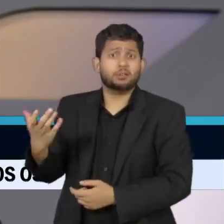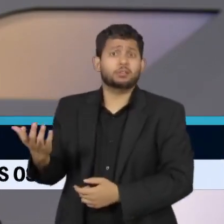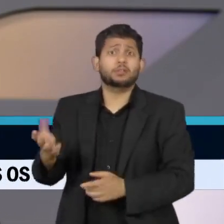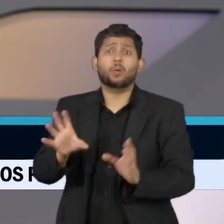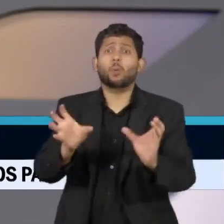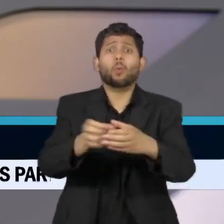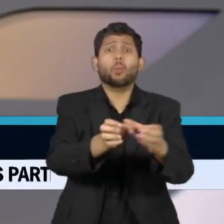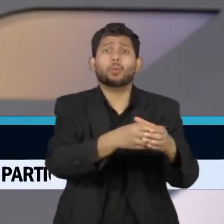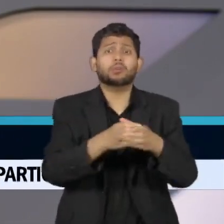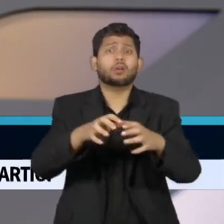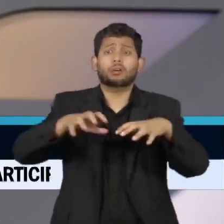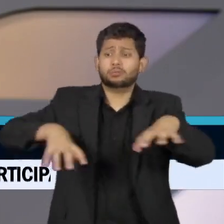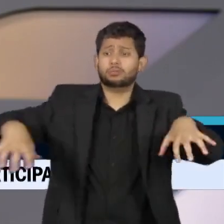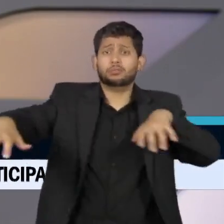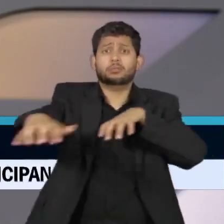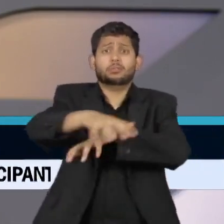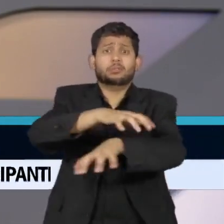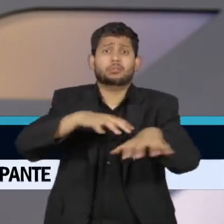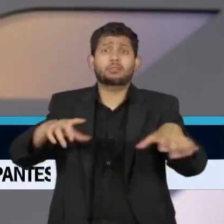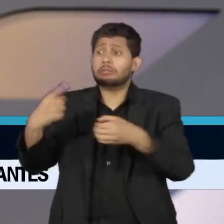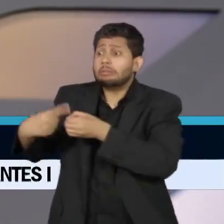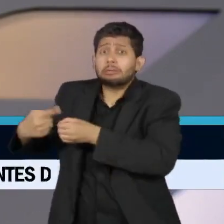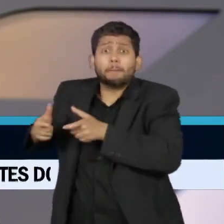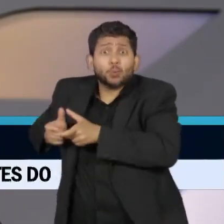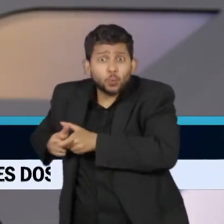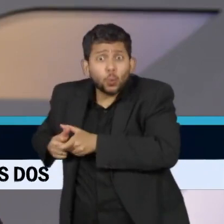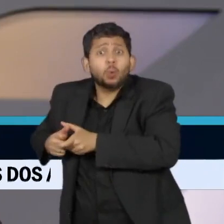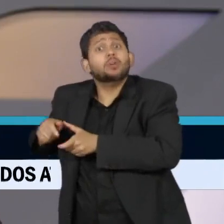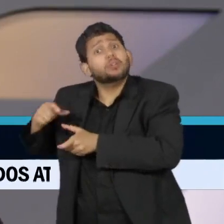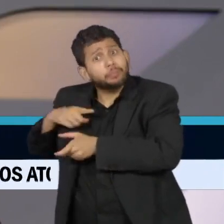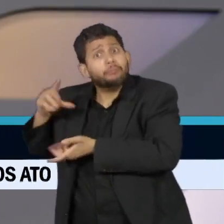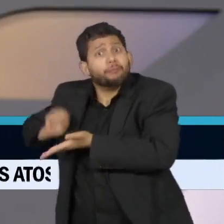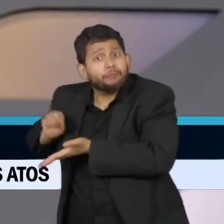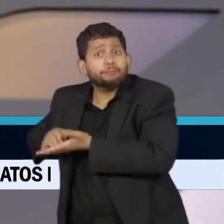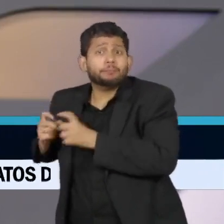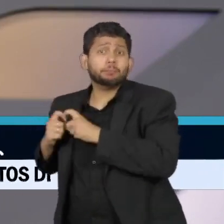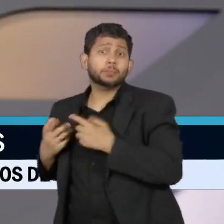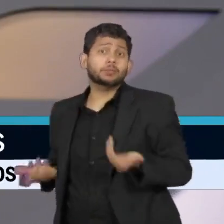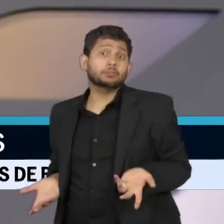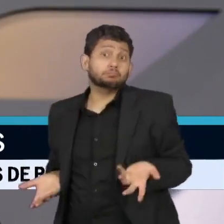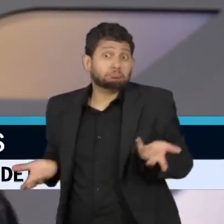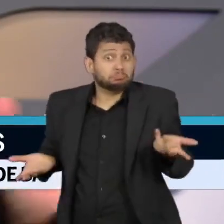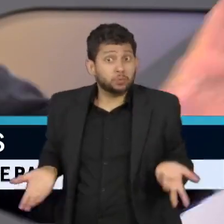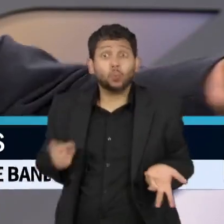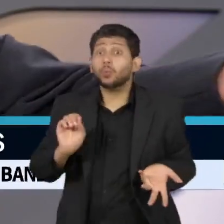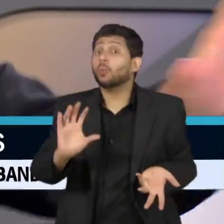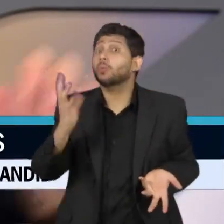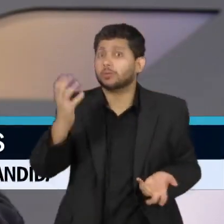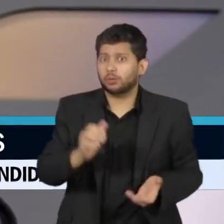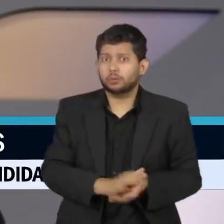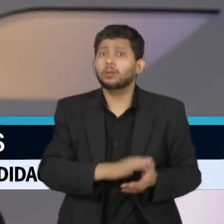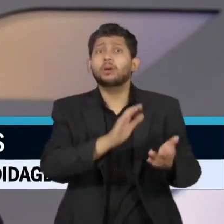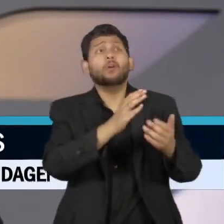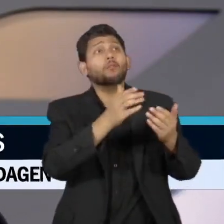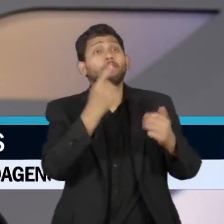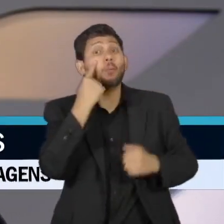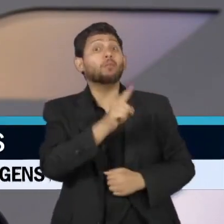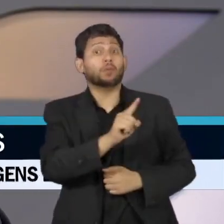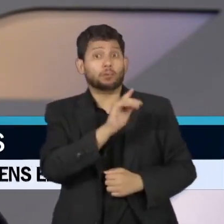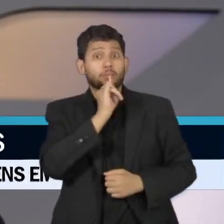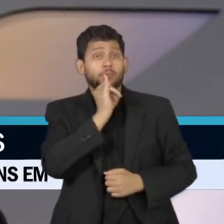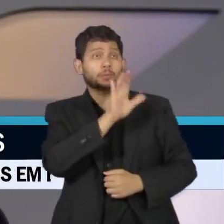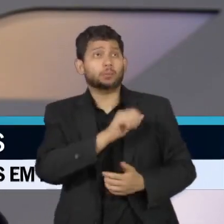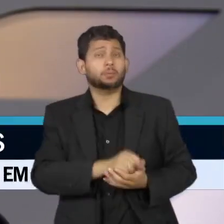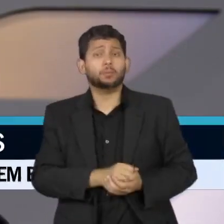nas comunidades periféricas, nas cidades de menor porte. Então, o que está acontecendo é que, vamos analisar o seguinte, você